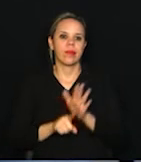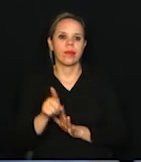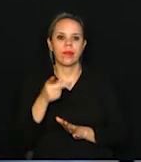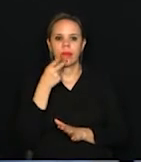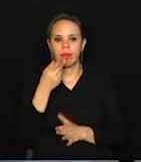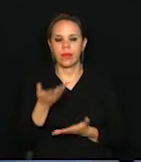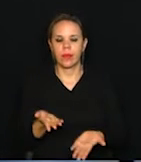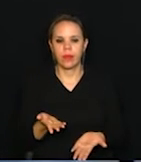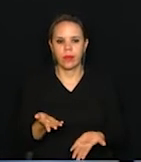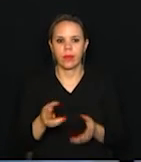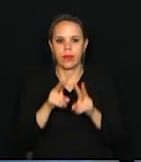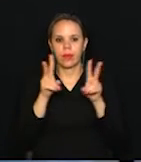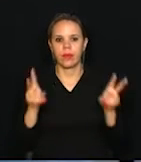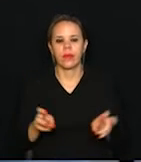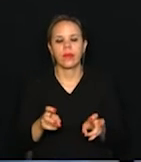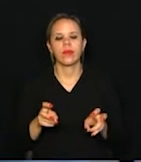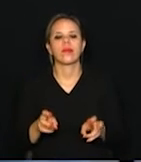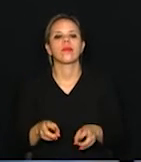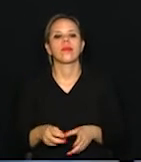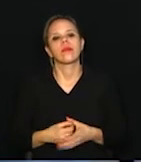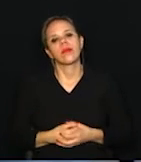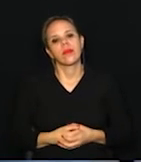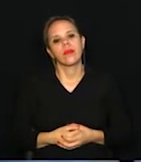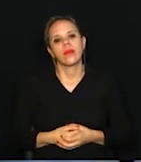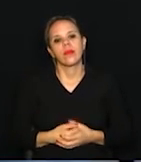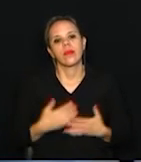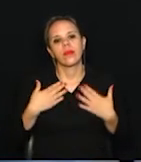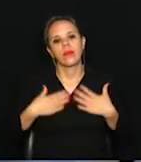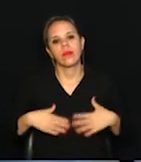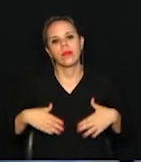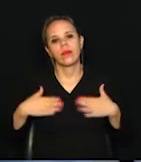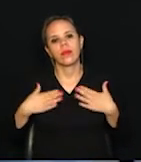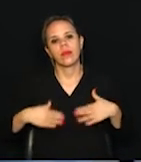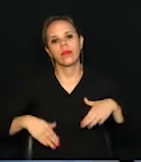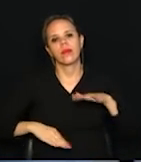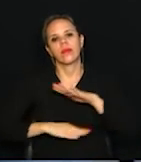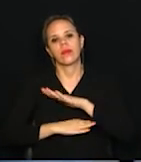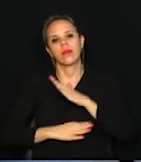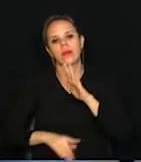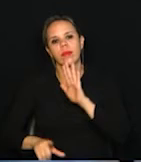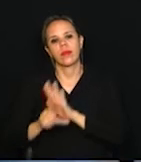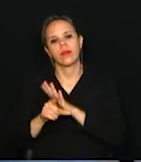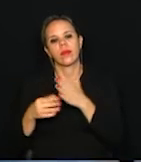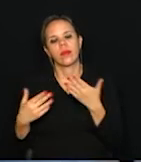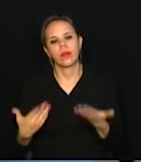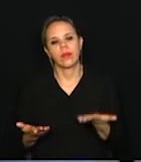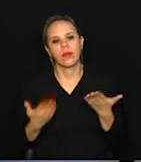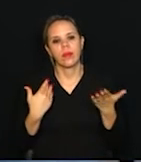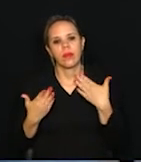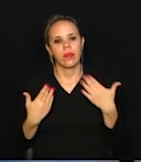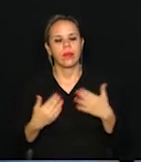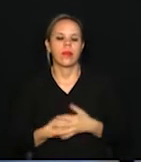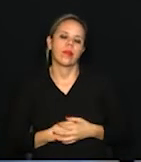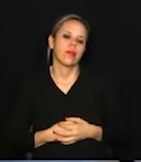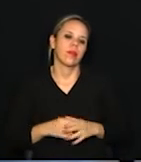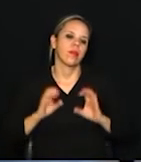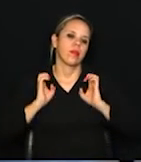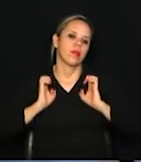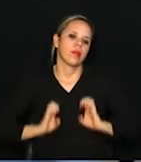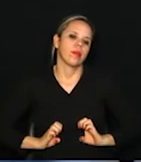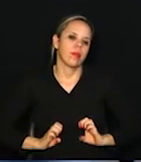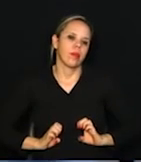avançar nesse assunto por estar muito confortável numa casa de leis, o que nós estamos discutindo é ética,